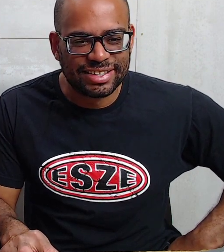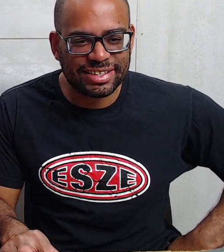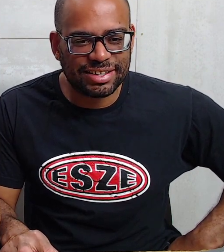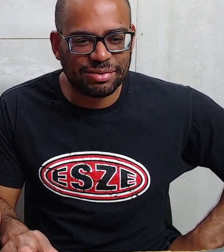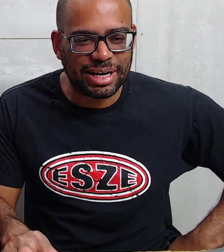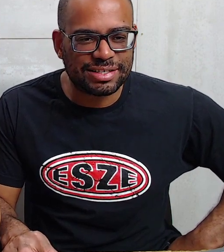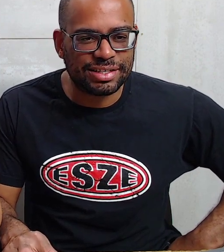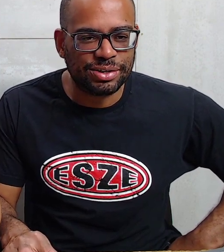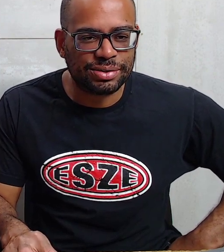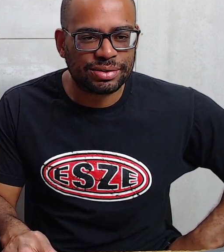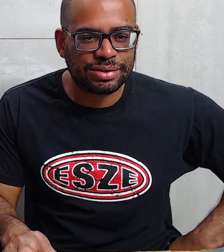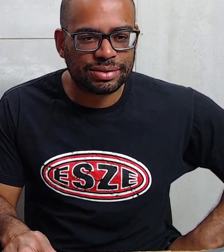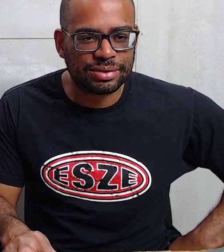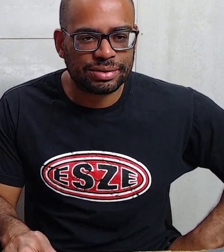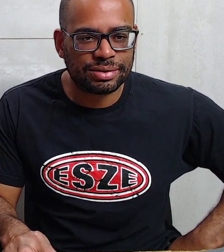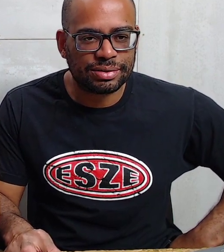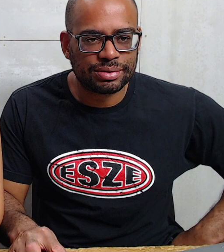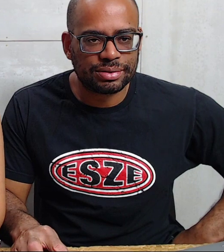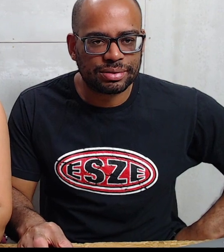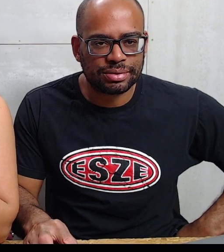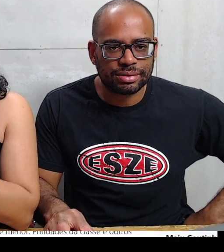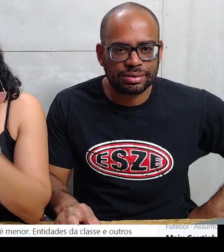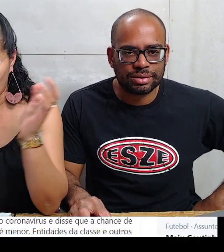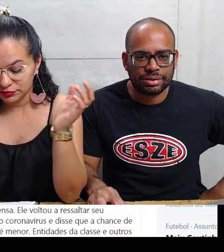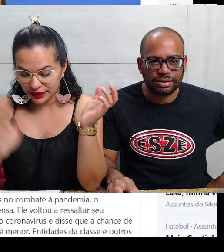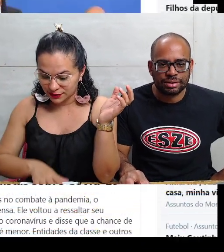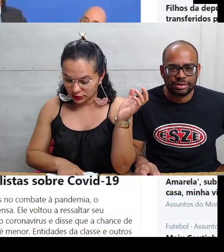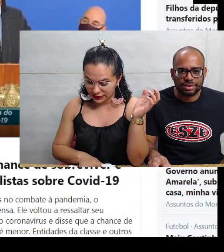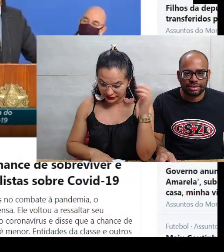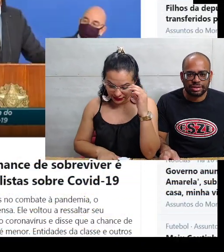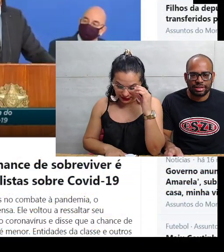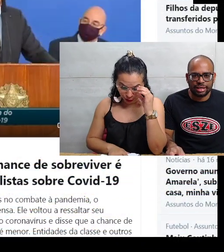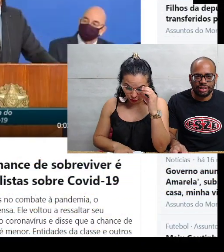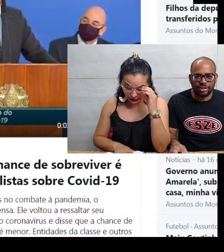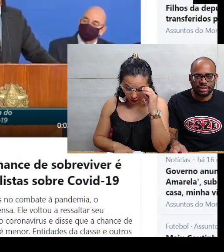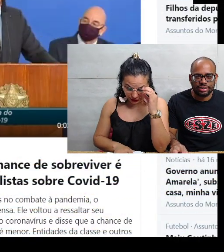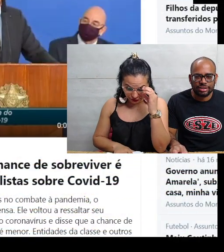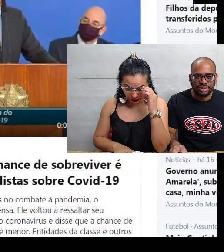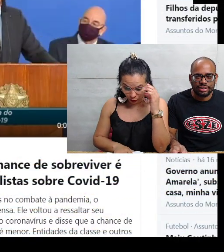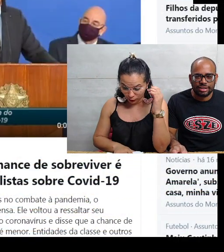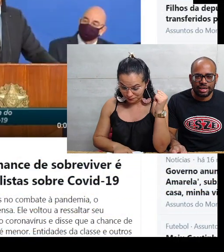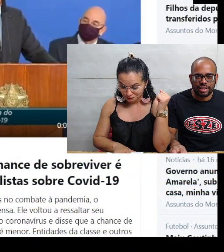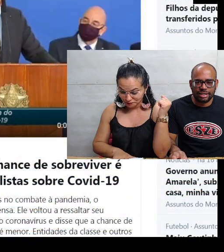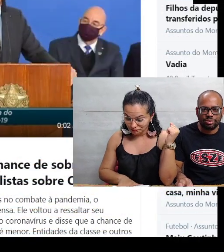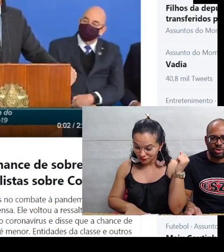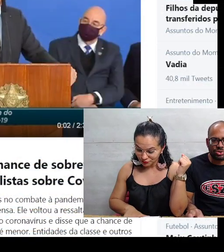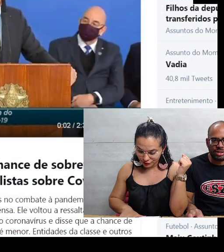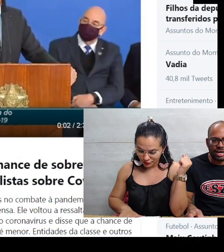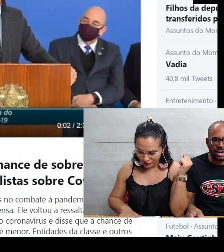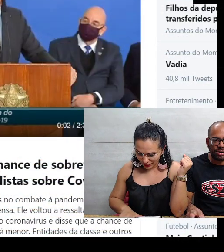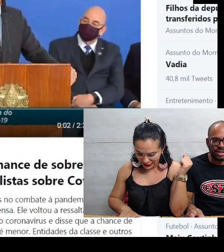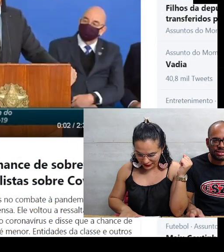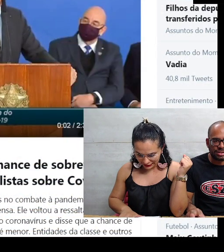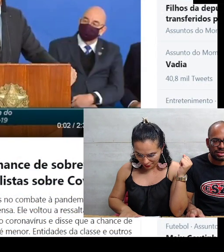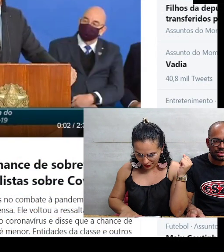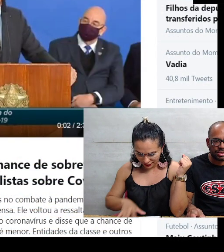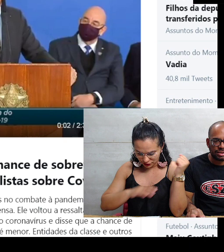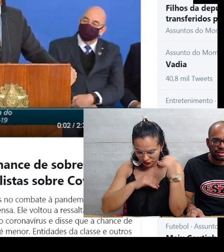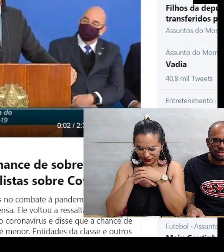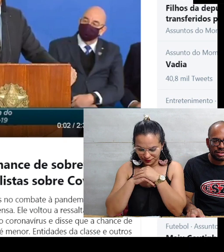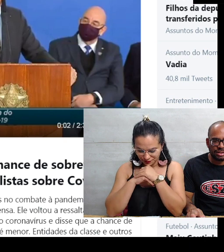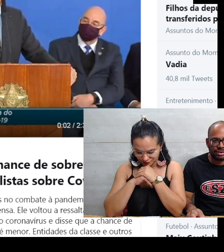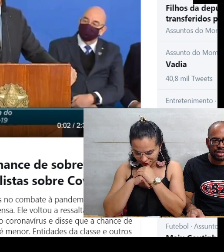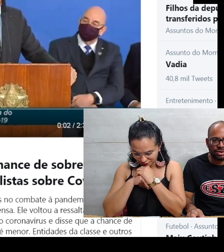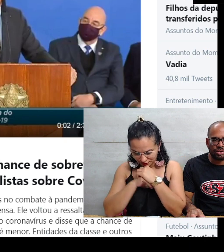administrar. Então, Brasil. Bora ver o vídeo aqui direitinho pra ver qual foi o contexto desse tá bundão aqui, que ele falou. Aqui tá o Bolsonaro.